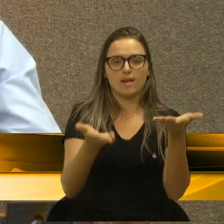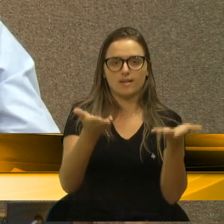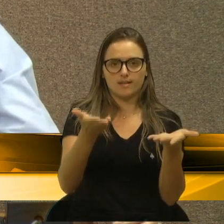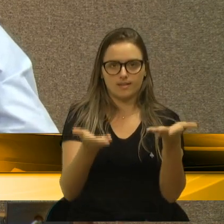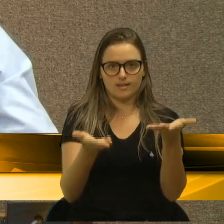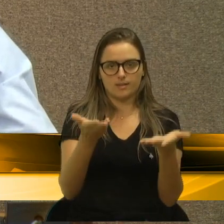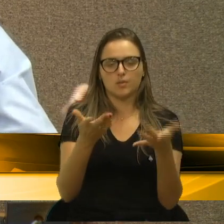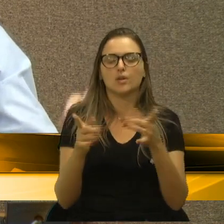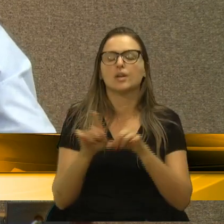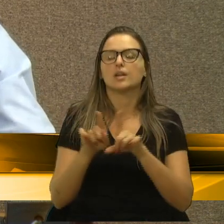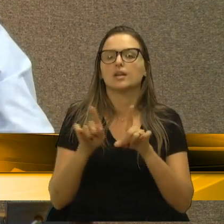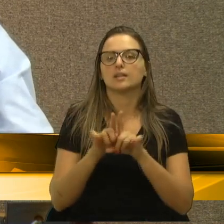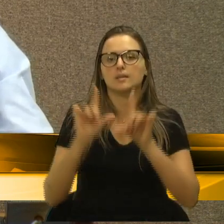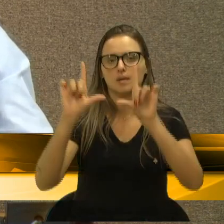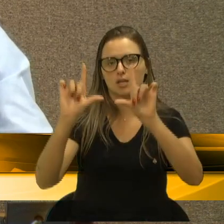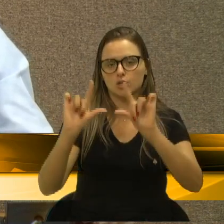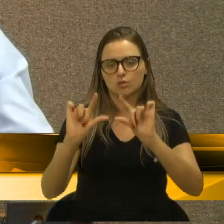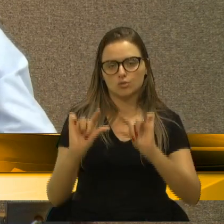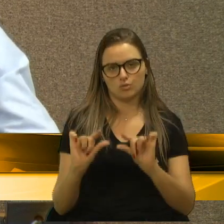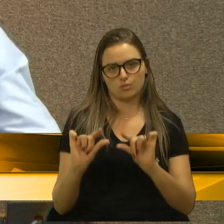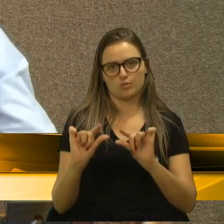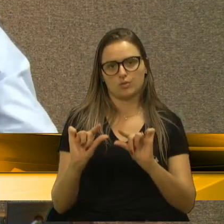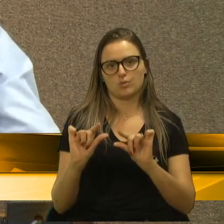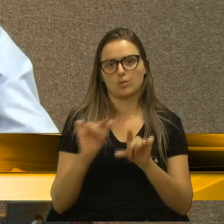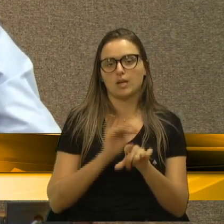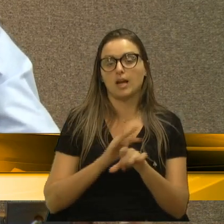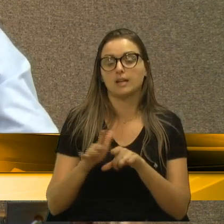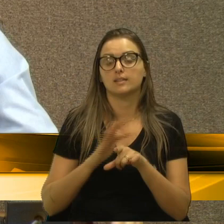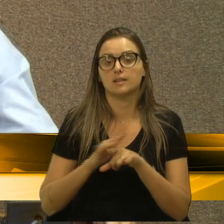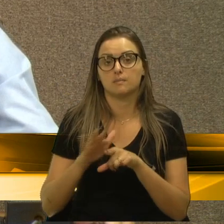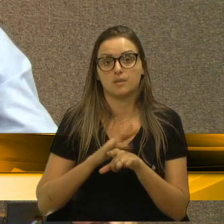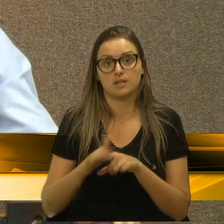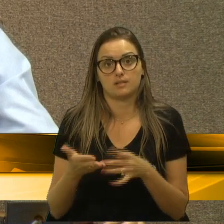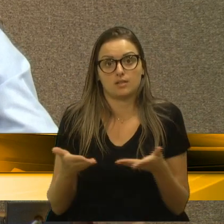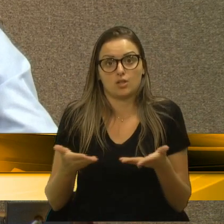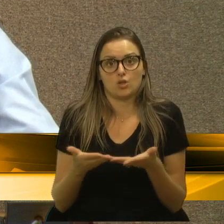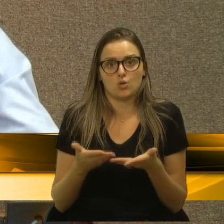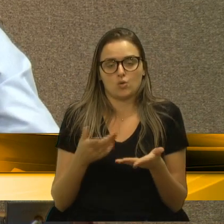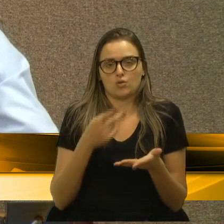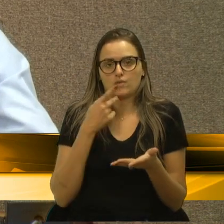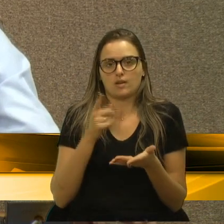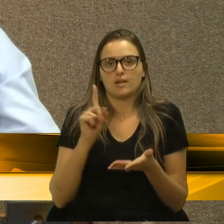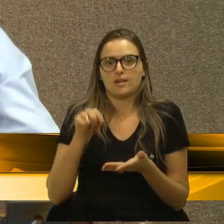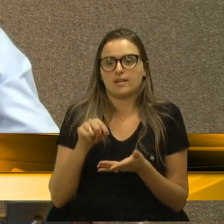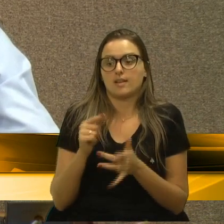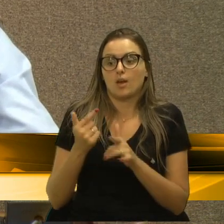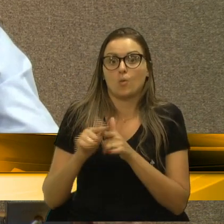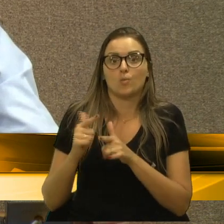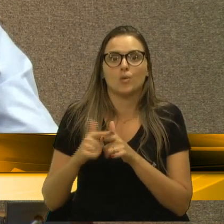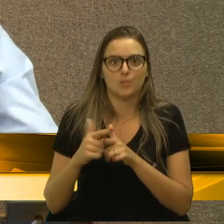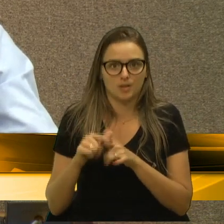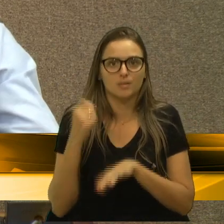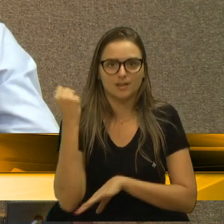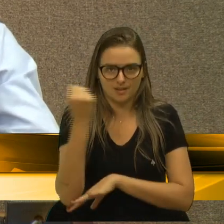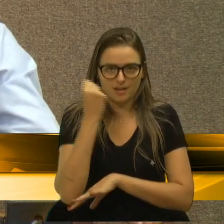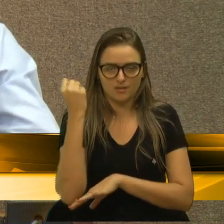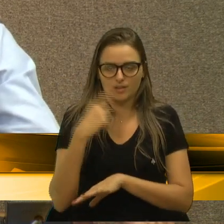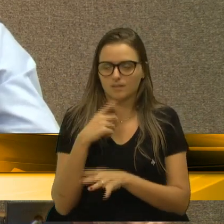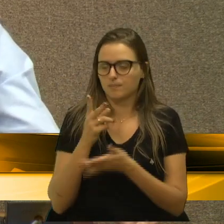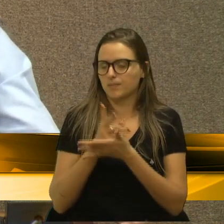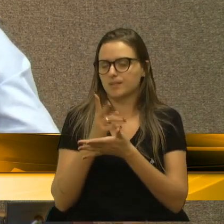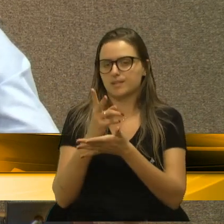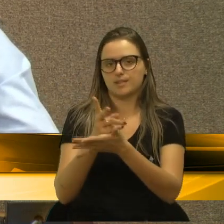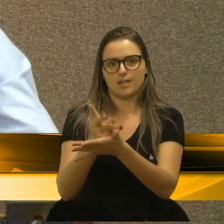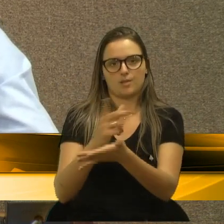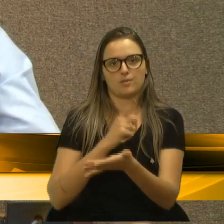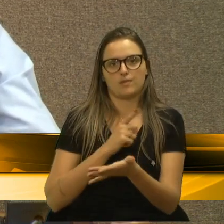e também diminuir essa demanda que a gente pode dizer no dito popular, o nosso calcanhar de Aquiles, que a gente sempre vai ter,